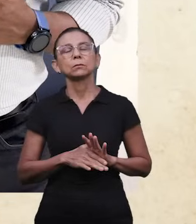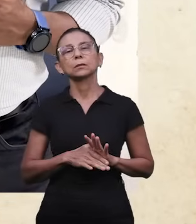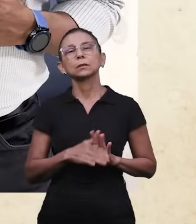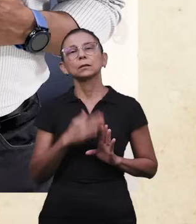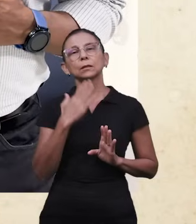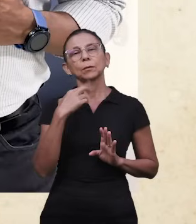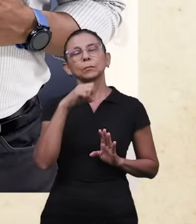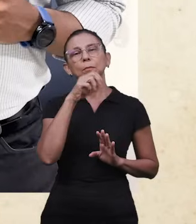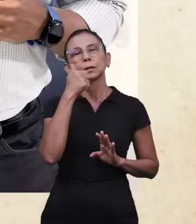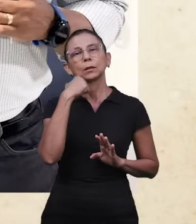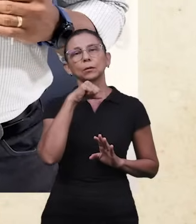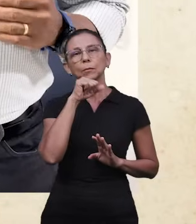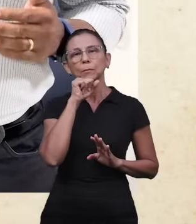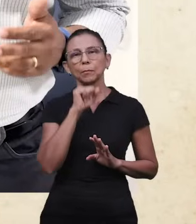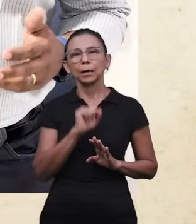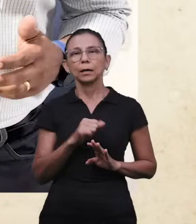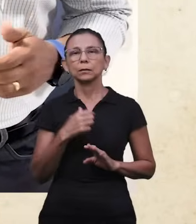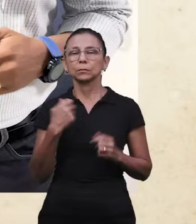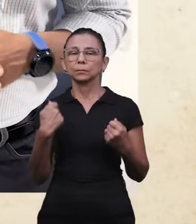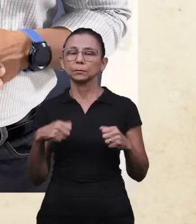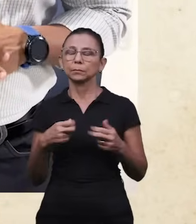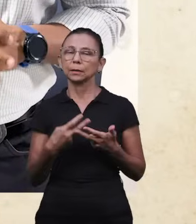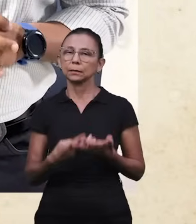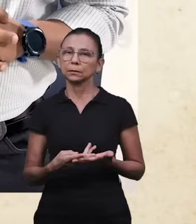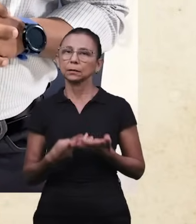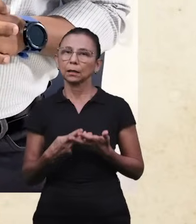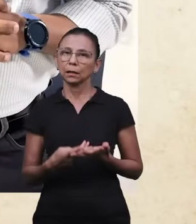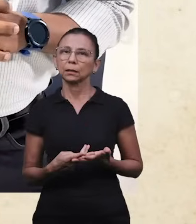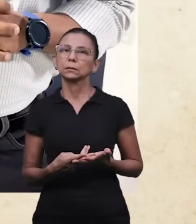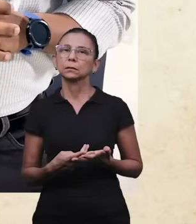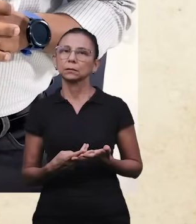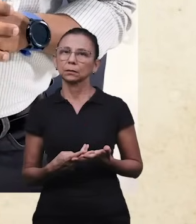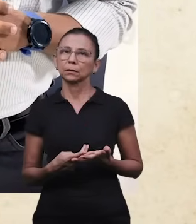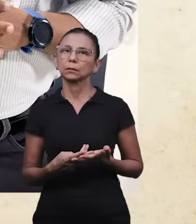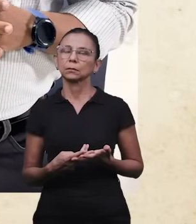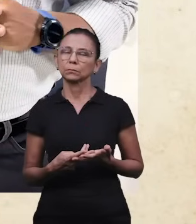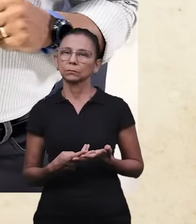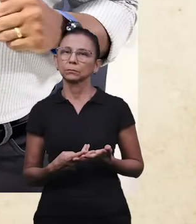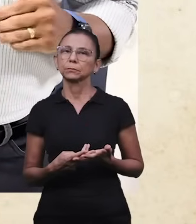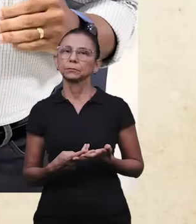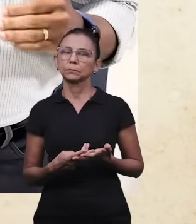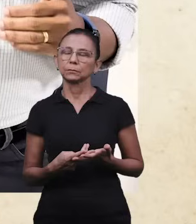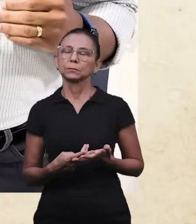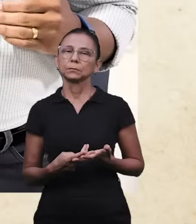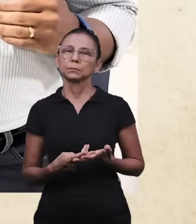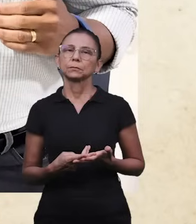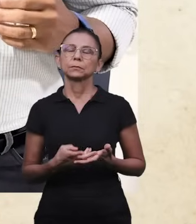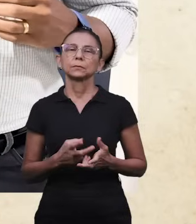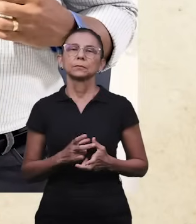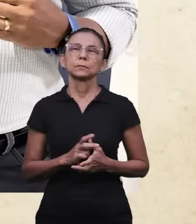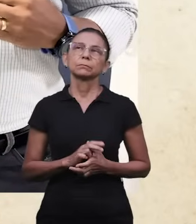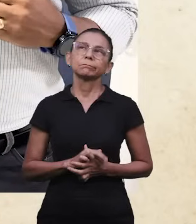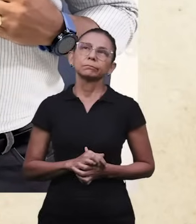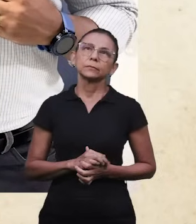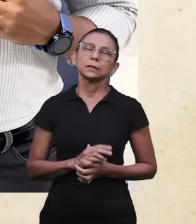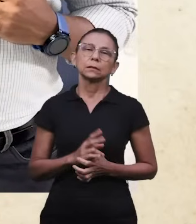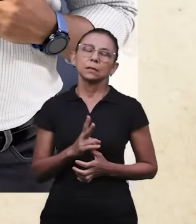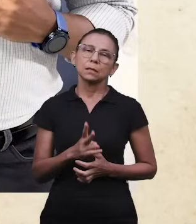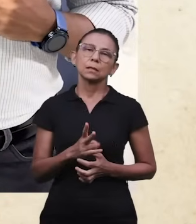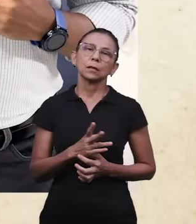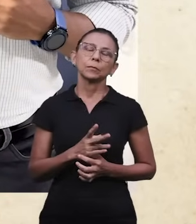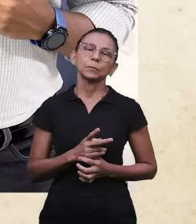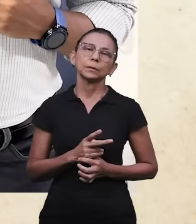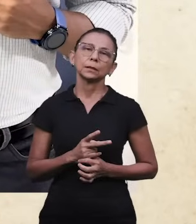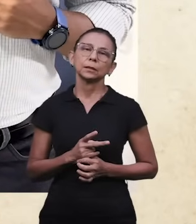irar, nós temos que responder com paciência, procurar dentro daquilo que é a